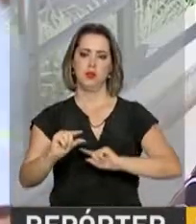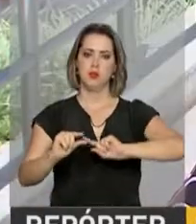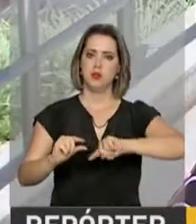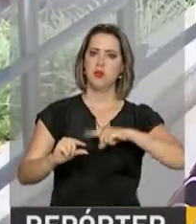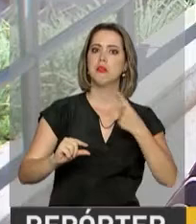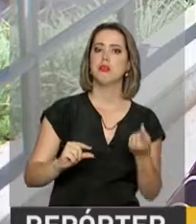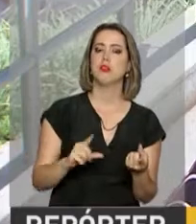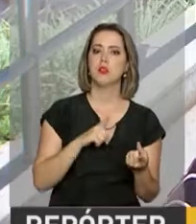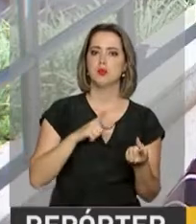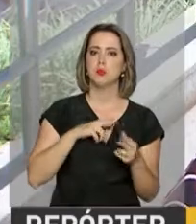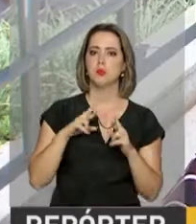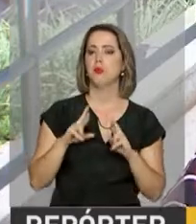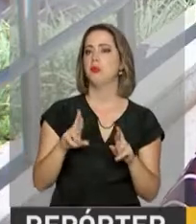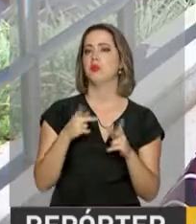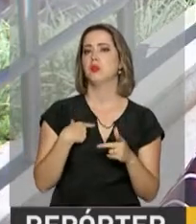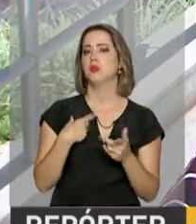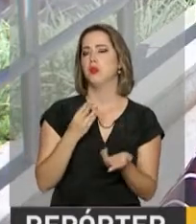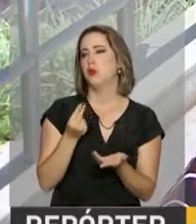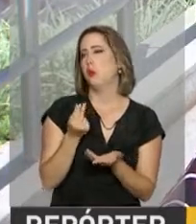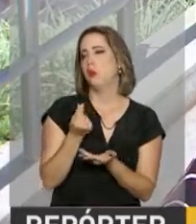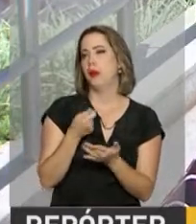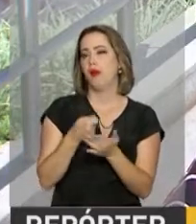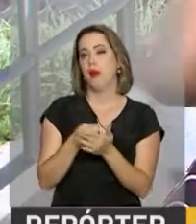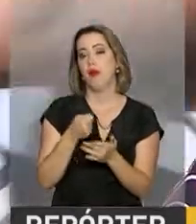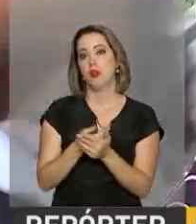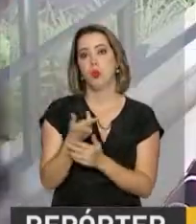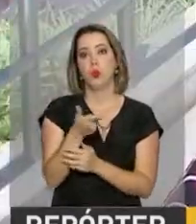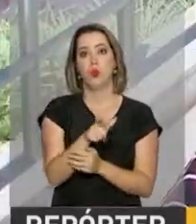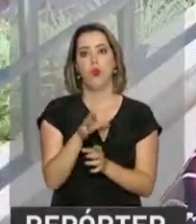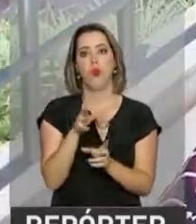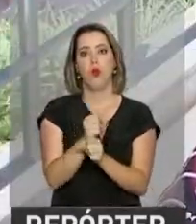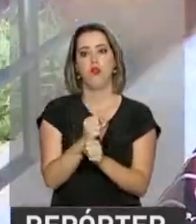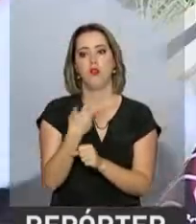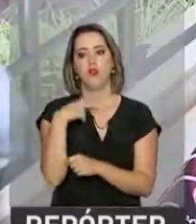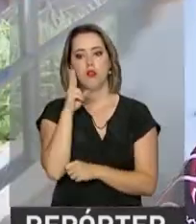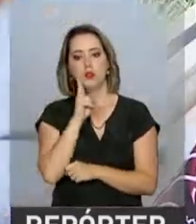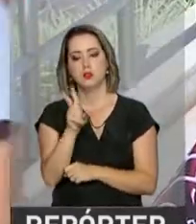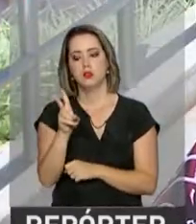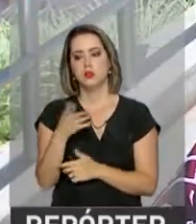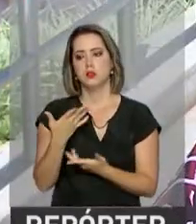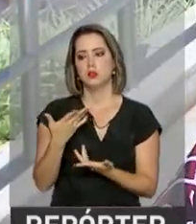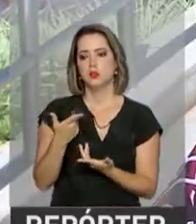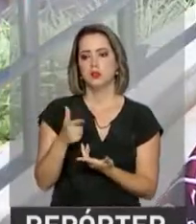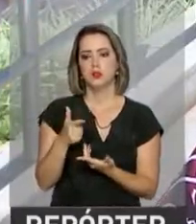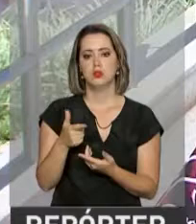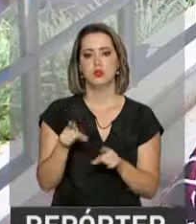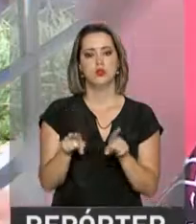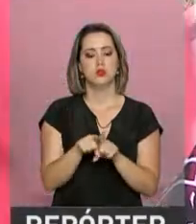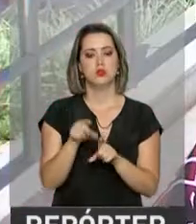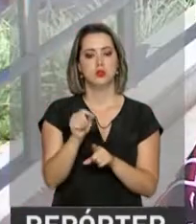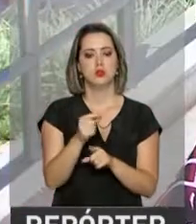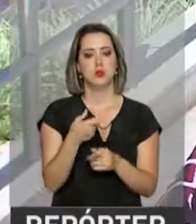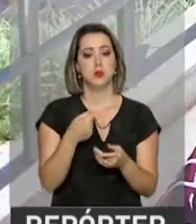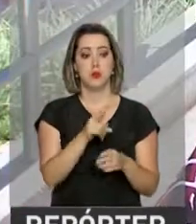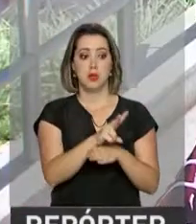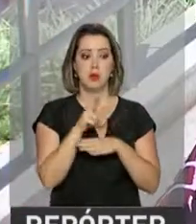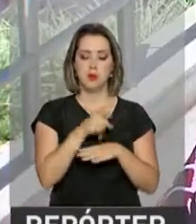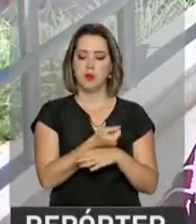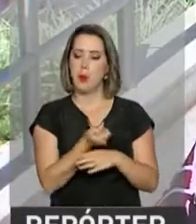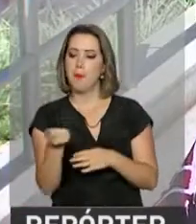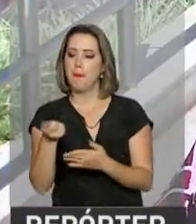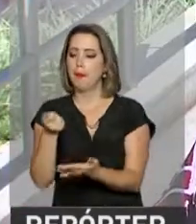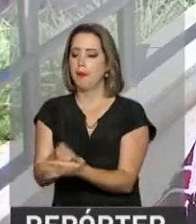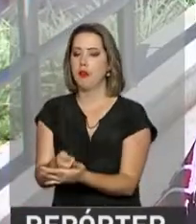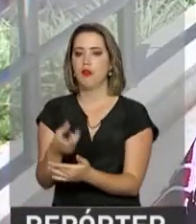eu esperei entrar um dinheirinho para poder pagar o restante, né? Aí não saiu, não entrou, aí eu tive que pegar um dinheiro emprestado para